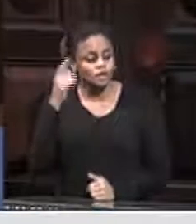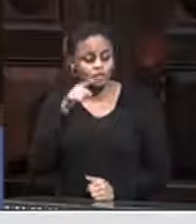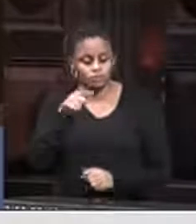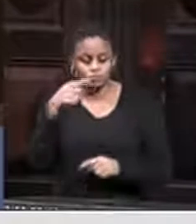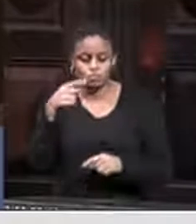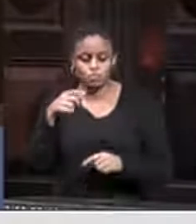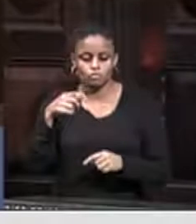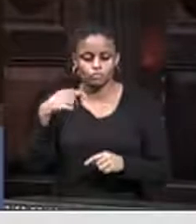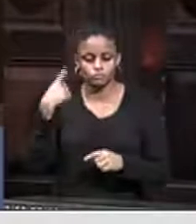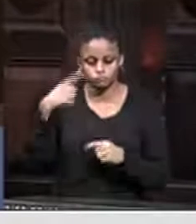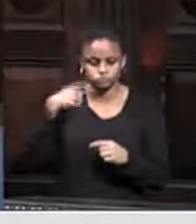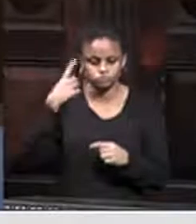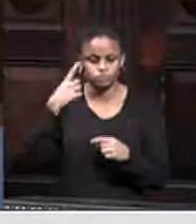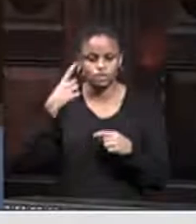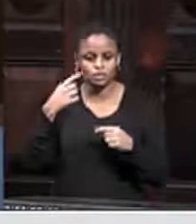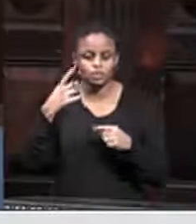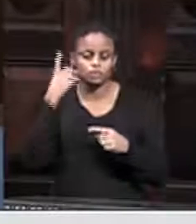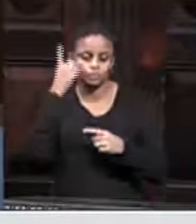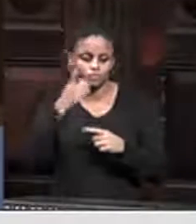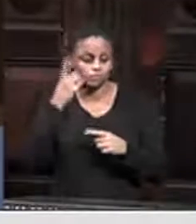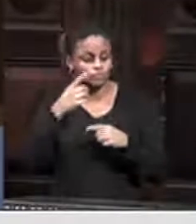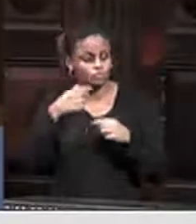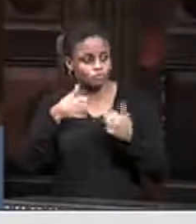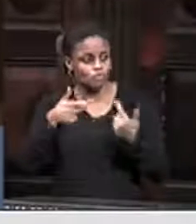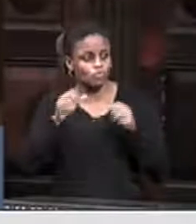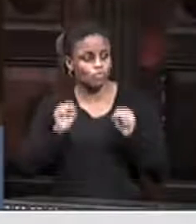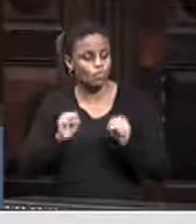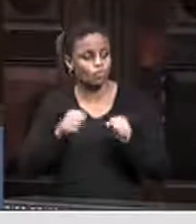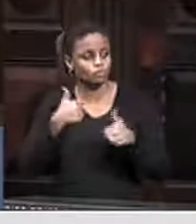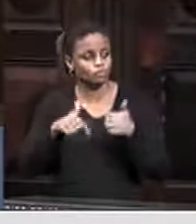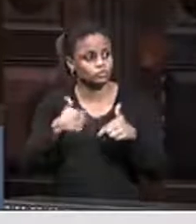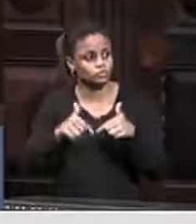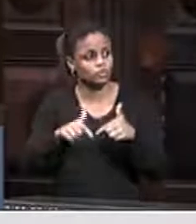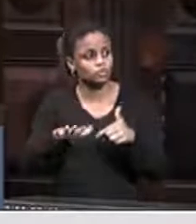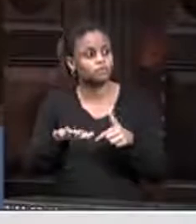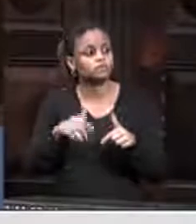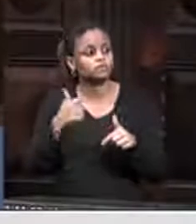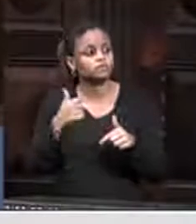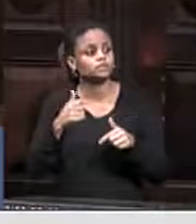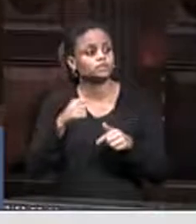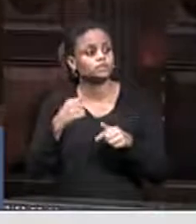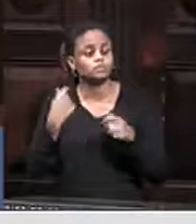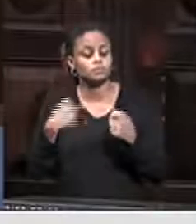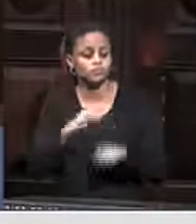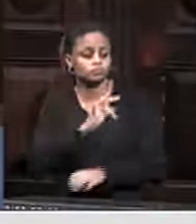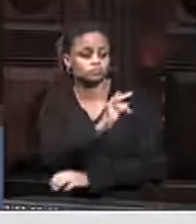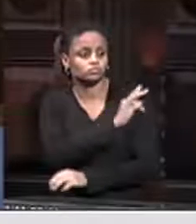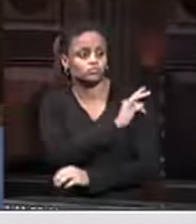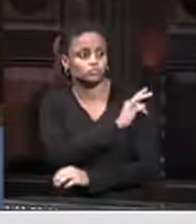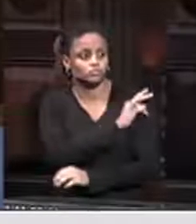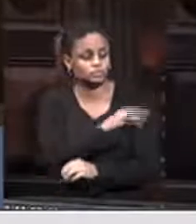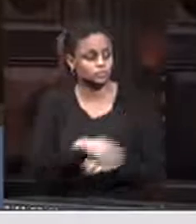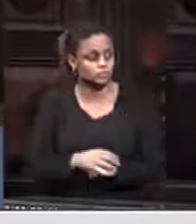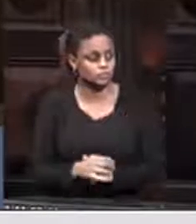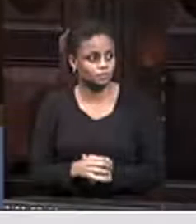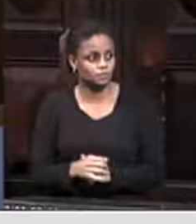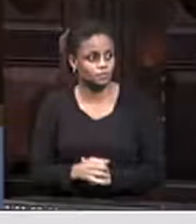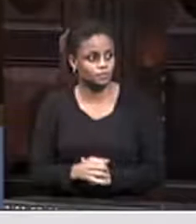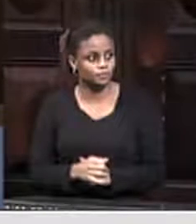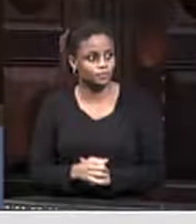haja uma recomendação e uma indicação, que existam critérios técnicos para impedir que